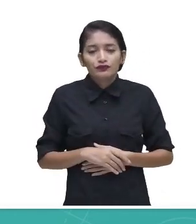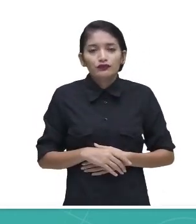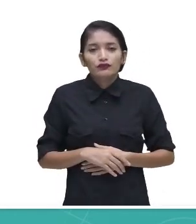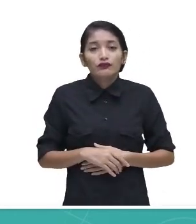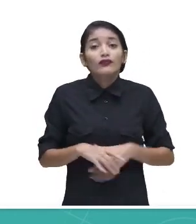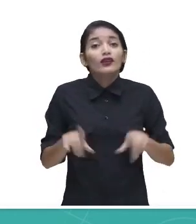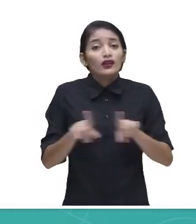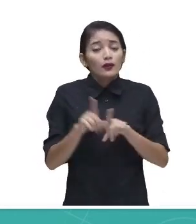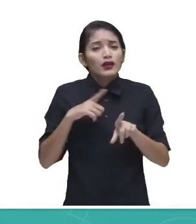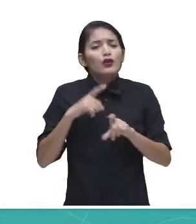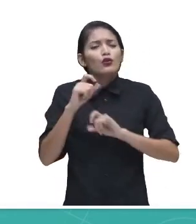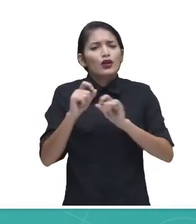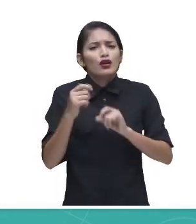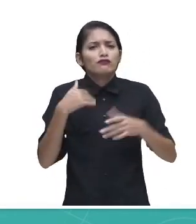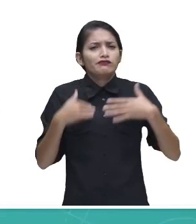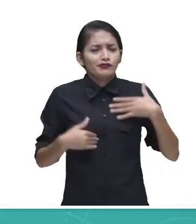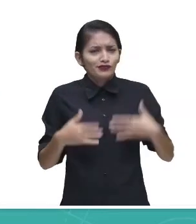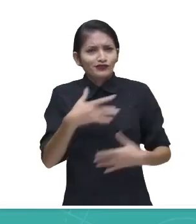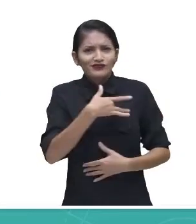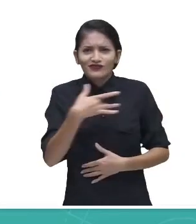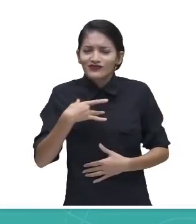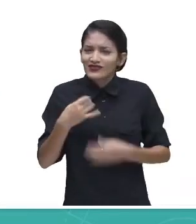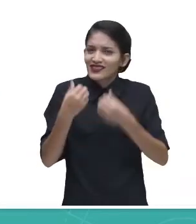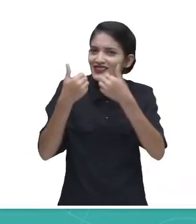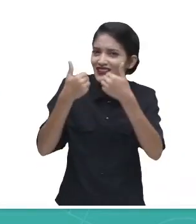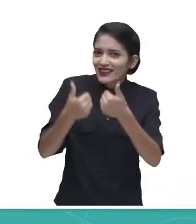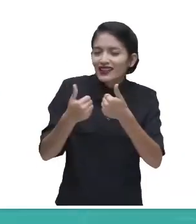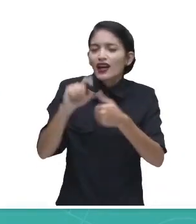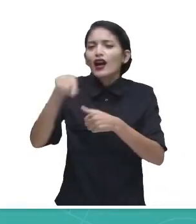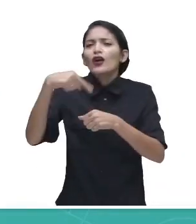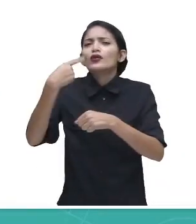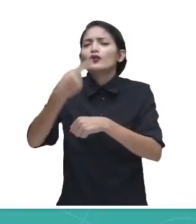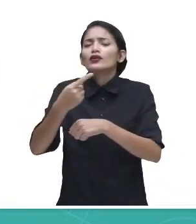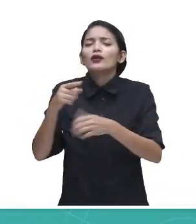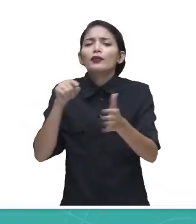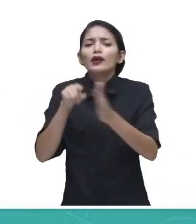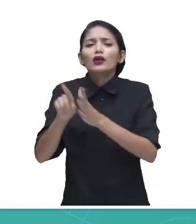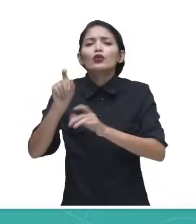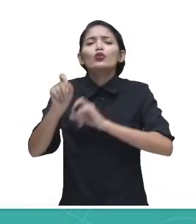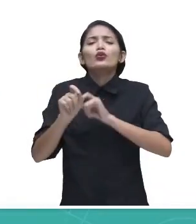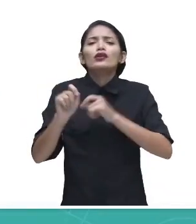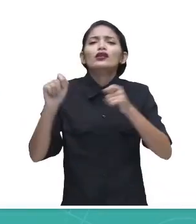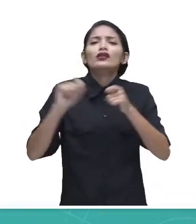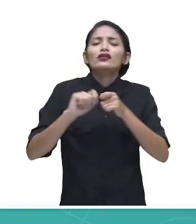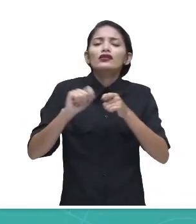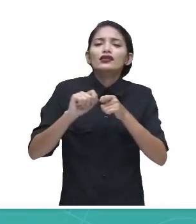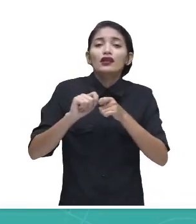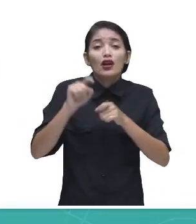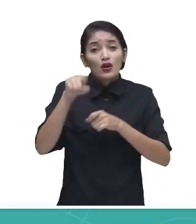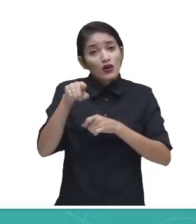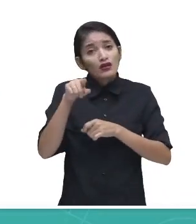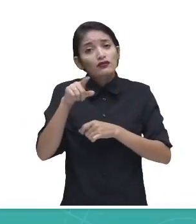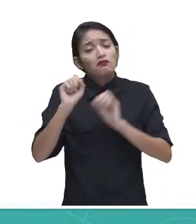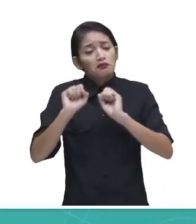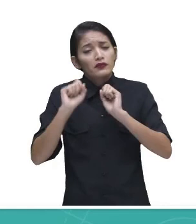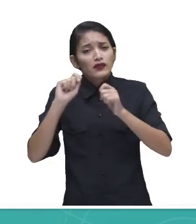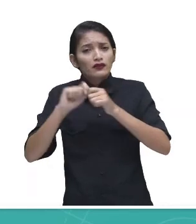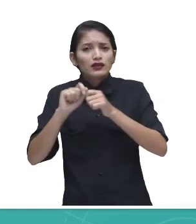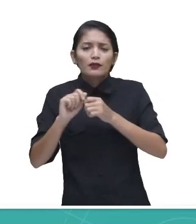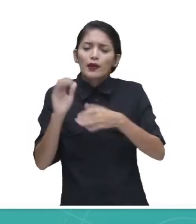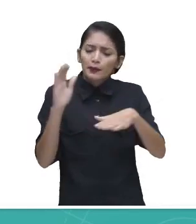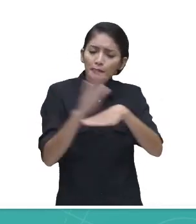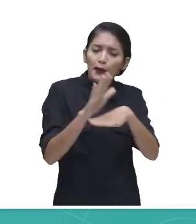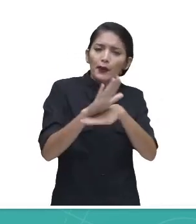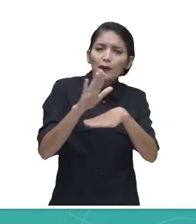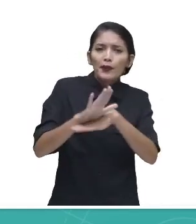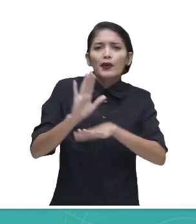ter um corpo saudável. E aí a outra pergunta era o que você pode fazer O que você pode fazer para contribuir